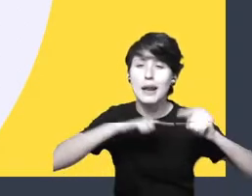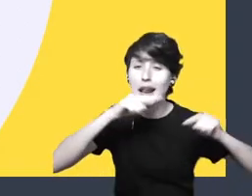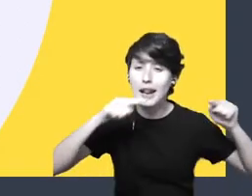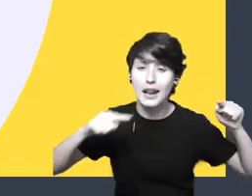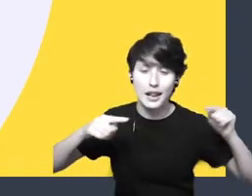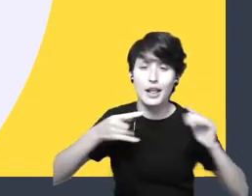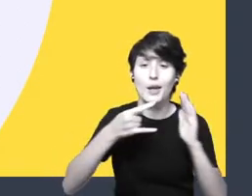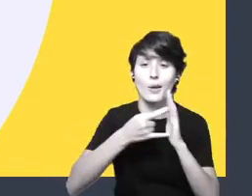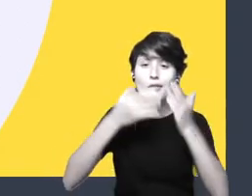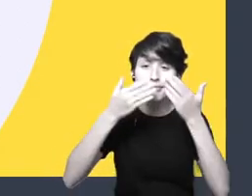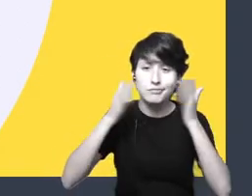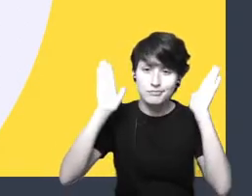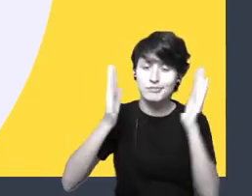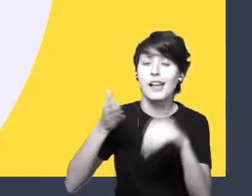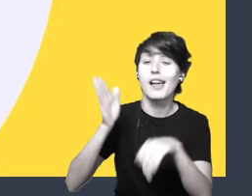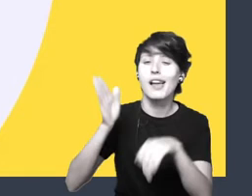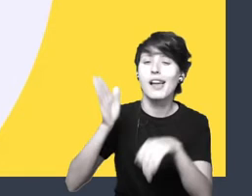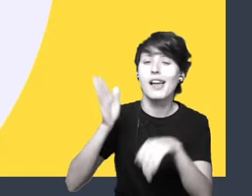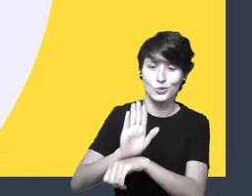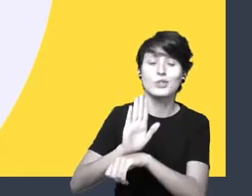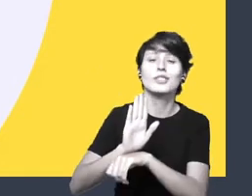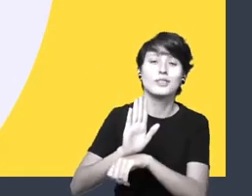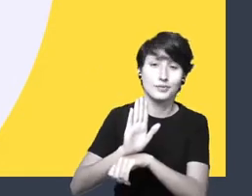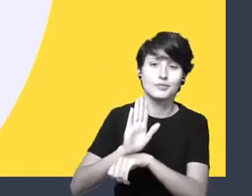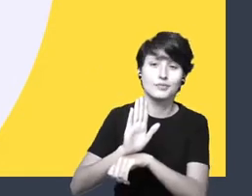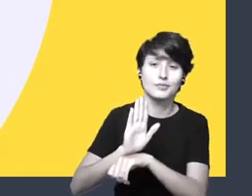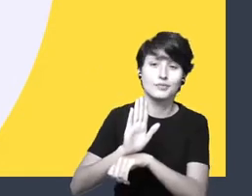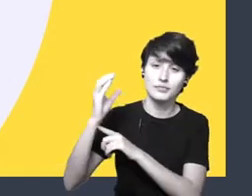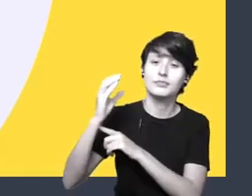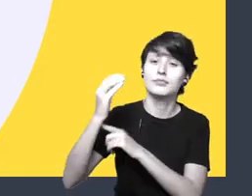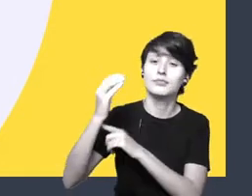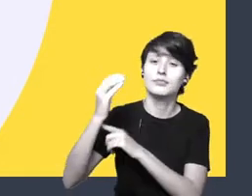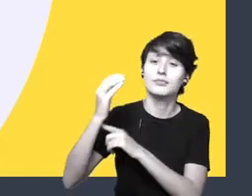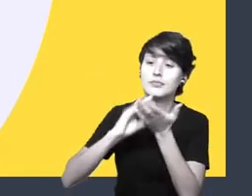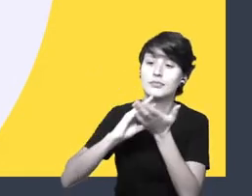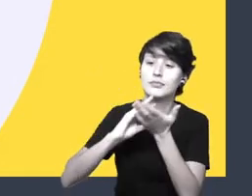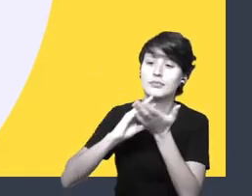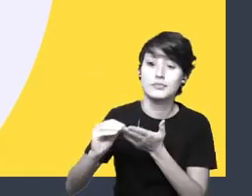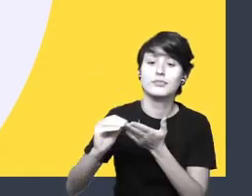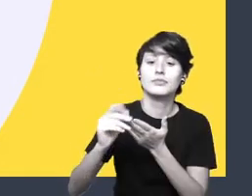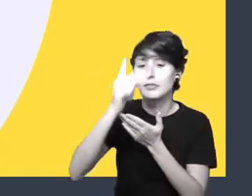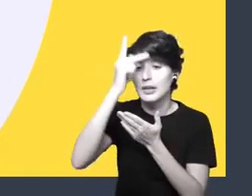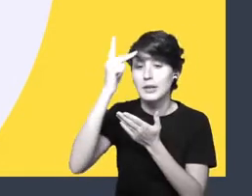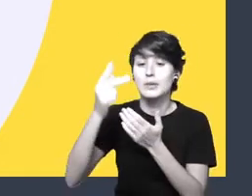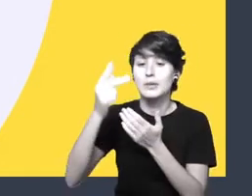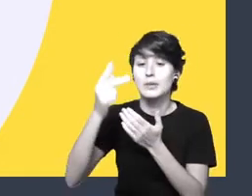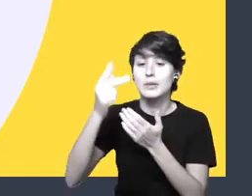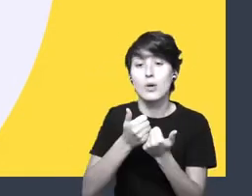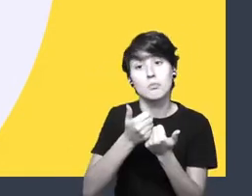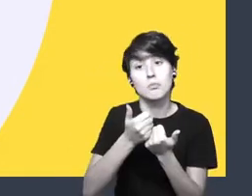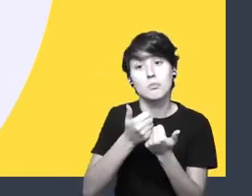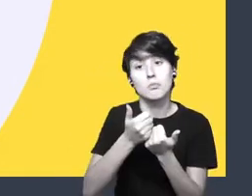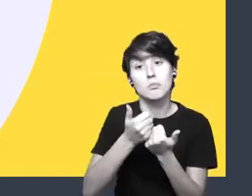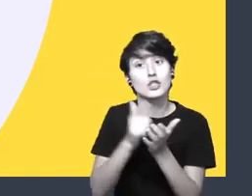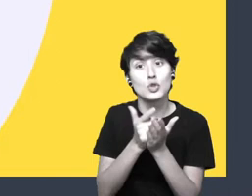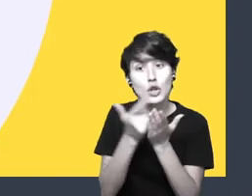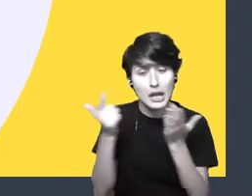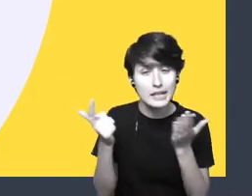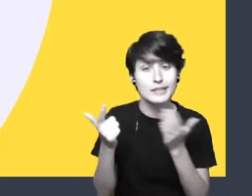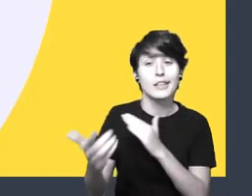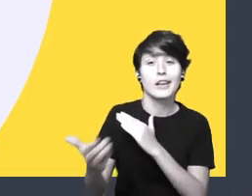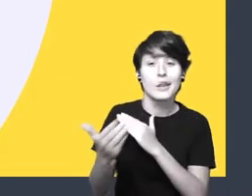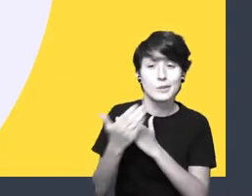vão ajudar os cientistas de dados, os analistas, os jornalistas de dados a examinar e a mitigar